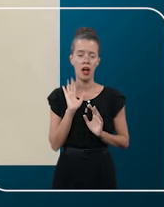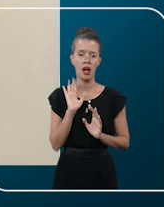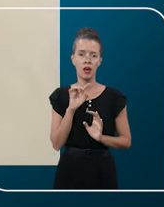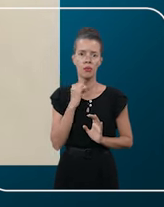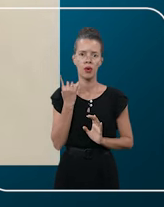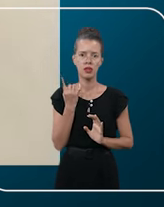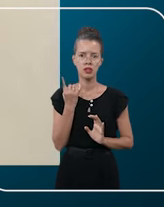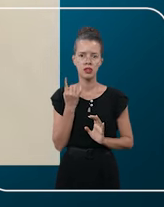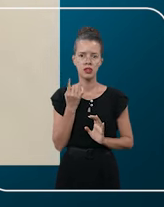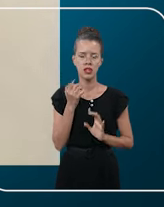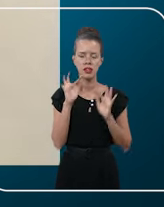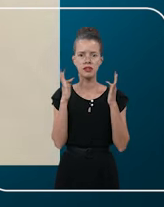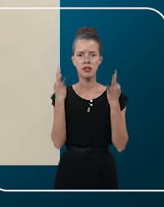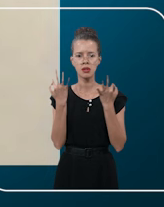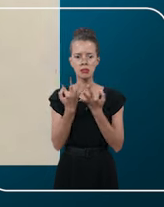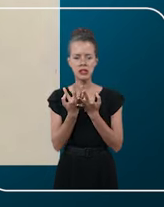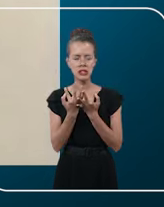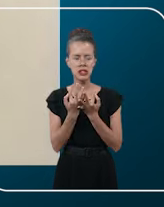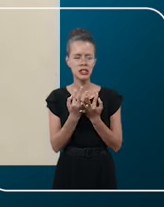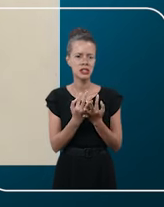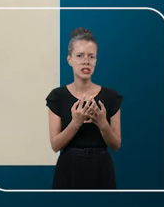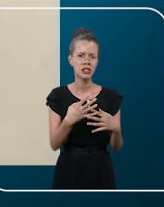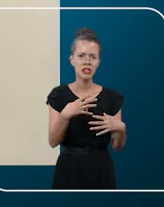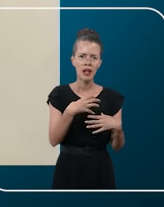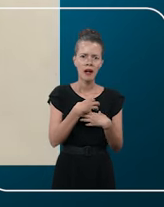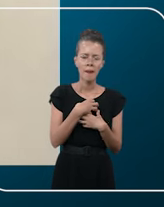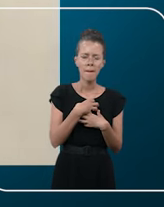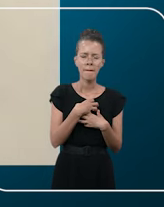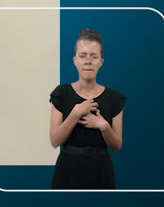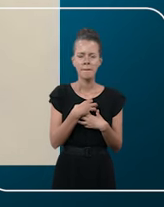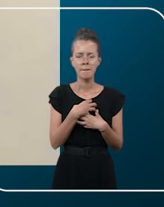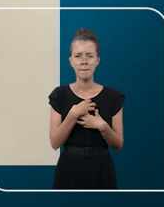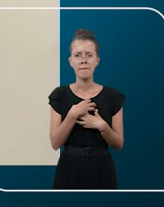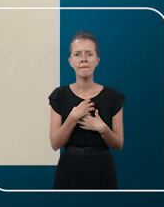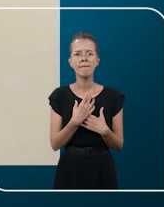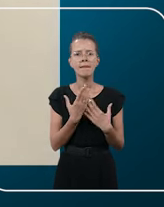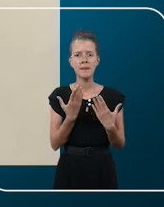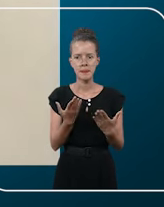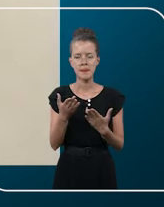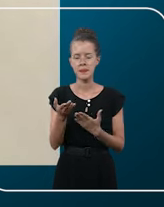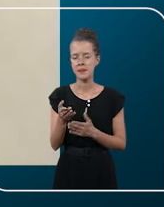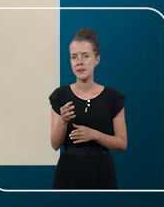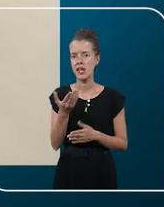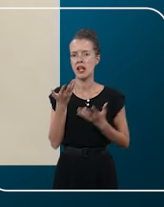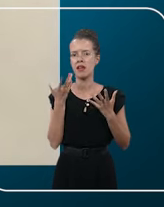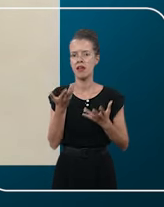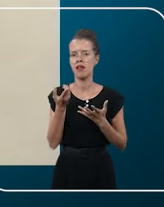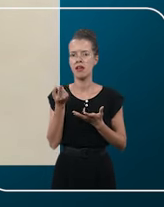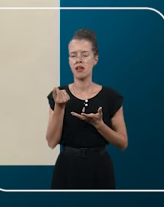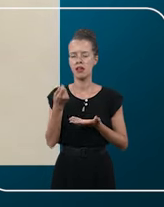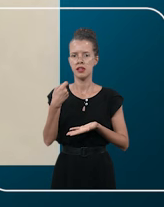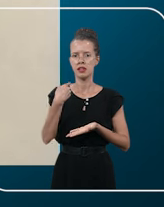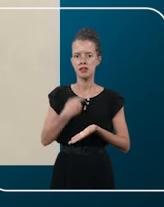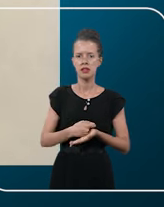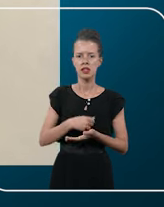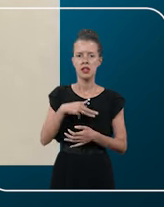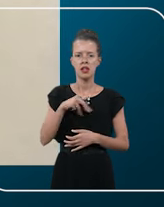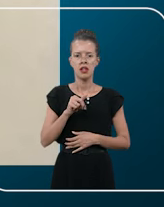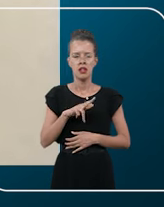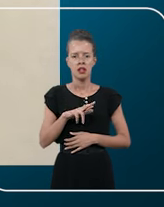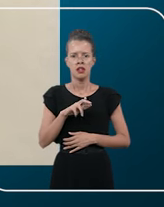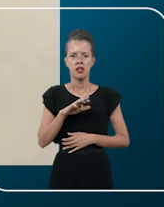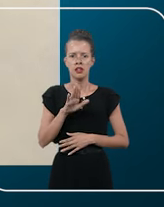ali da vítima, né, vai buscar uma indenização por dano material, por dano